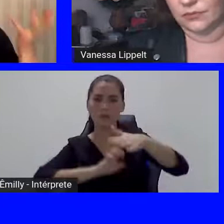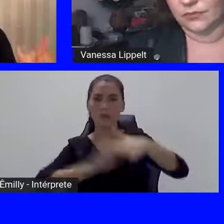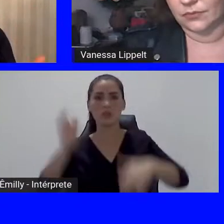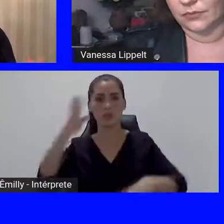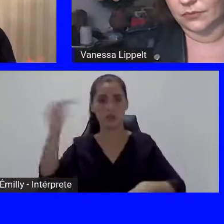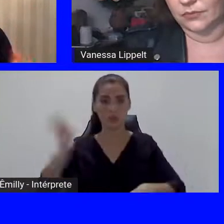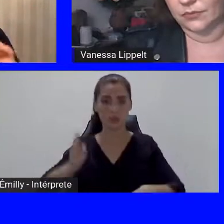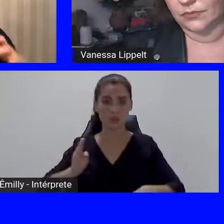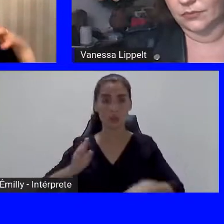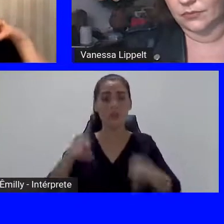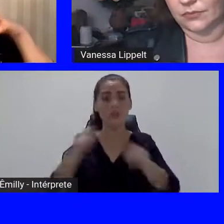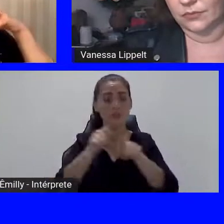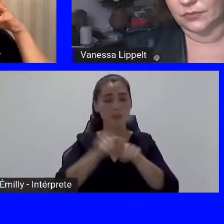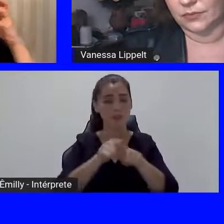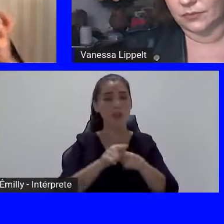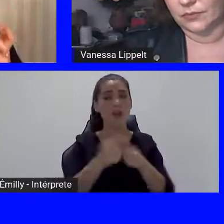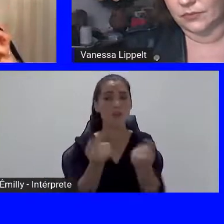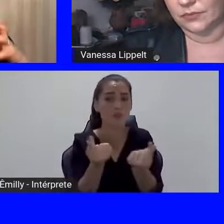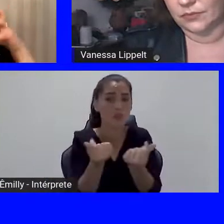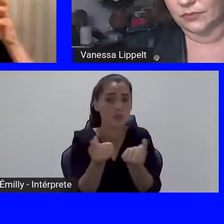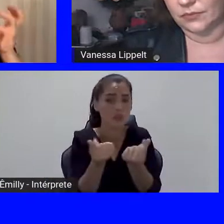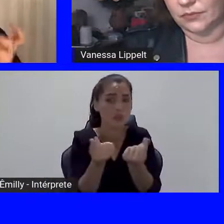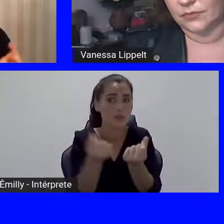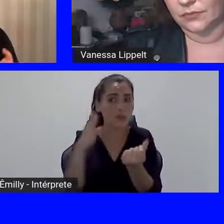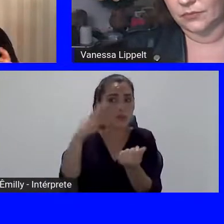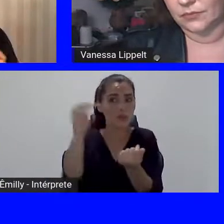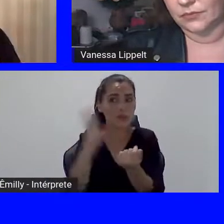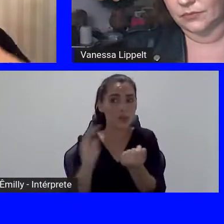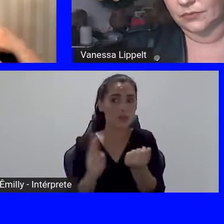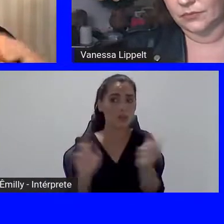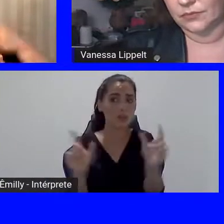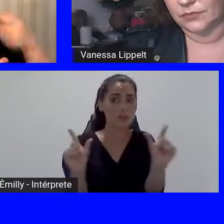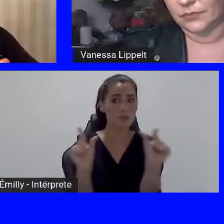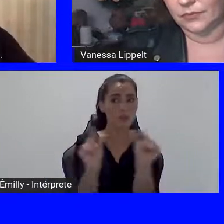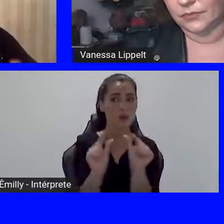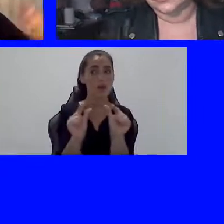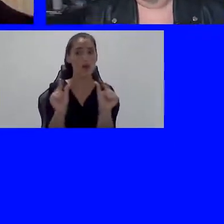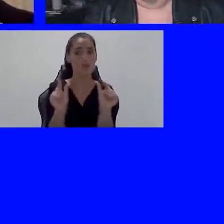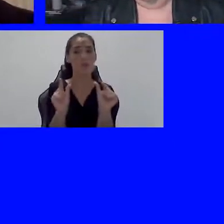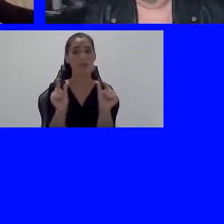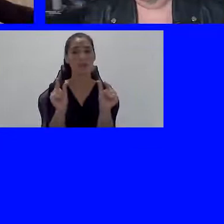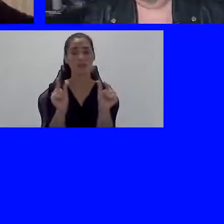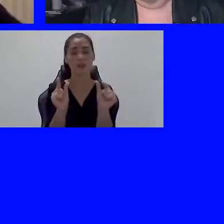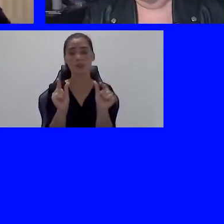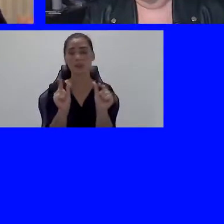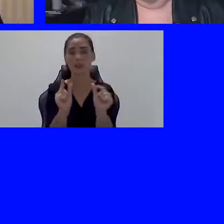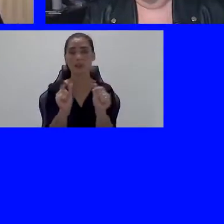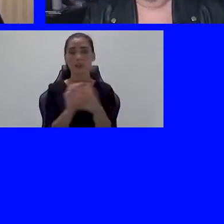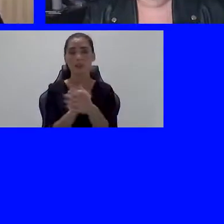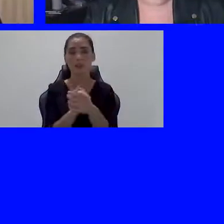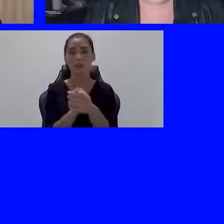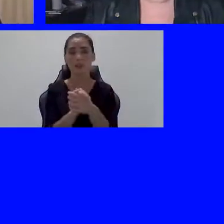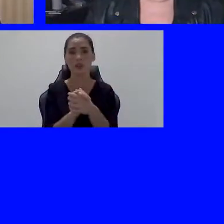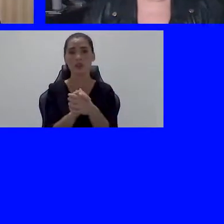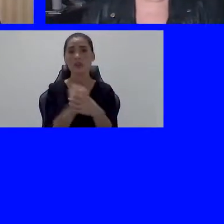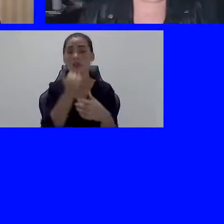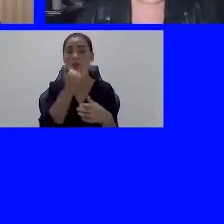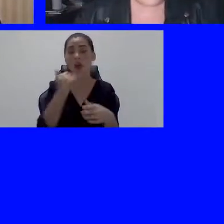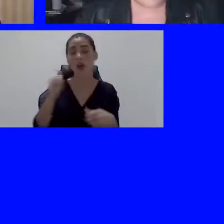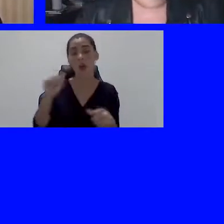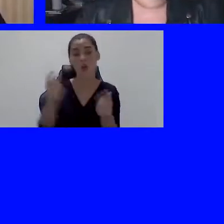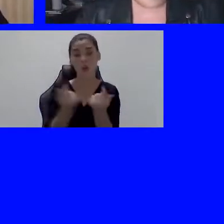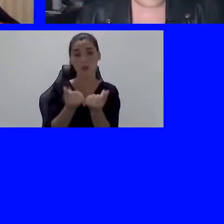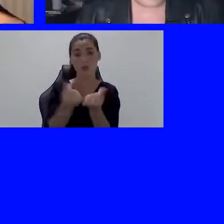O orçamento brasileiro, ele está amarrado, ele está vinculado, ele está carimbado para as despesas